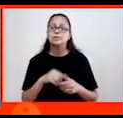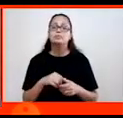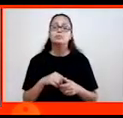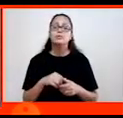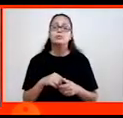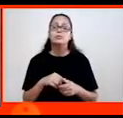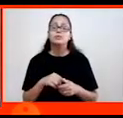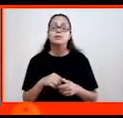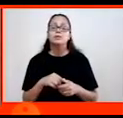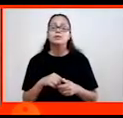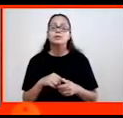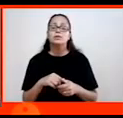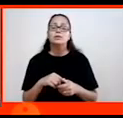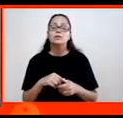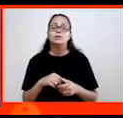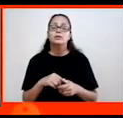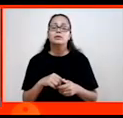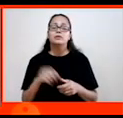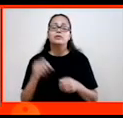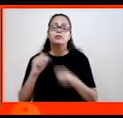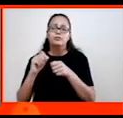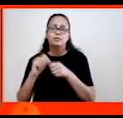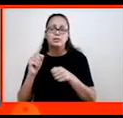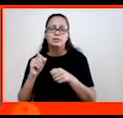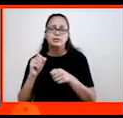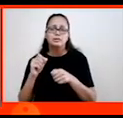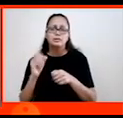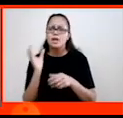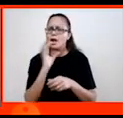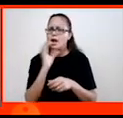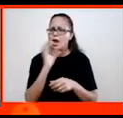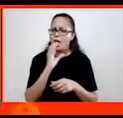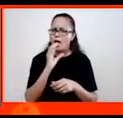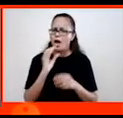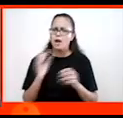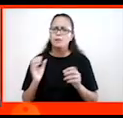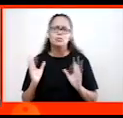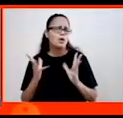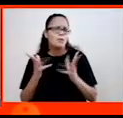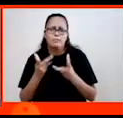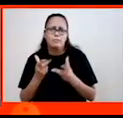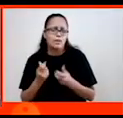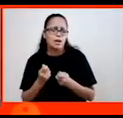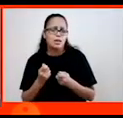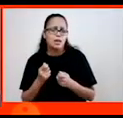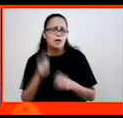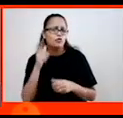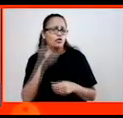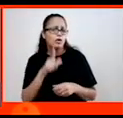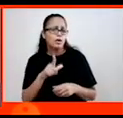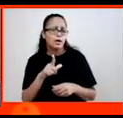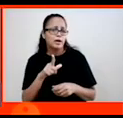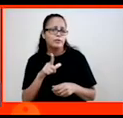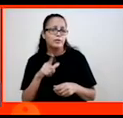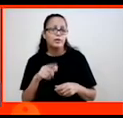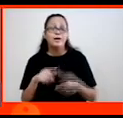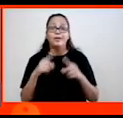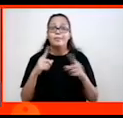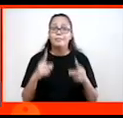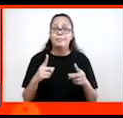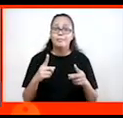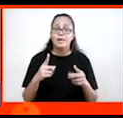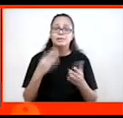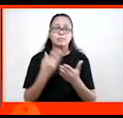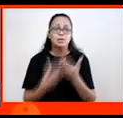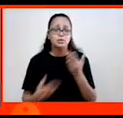só no meio, em determinada etapa, ele acabava adquirindo mais habilidade naquela etapa, mais especialização, mais agilidade. Também perdia-se muito